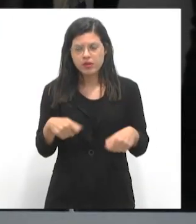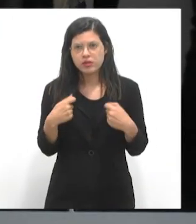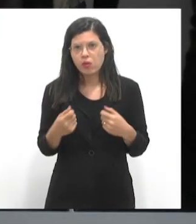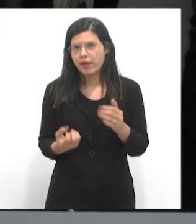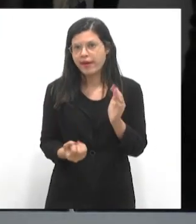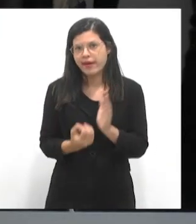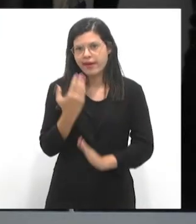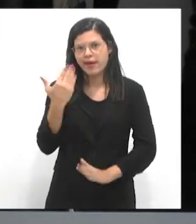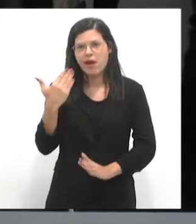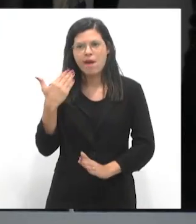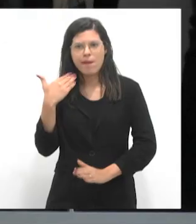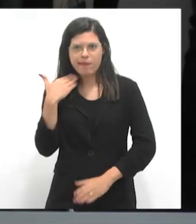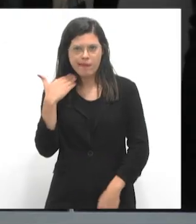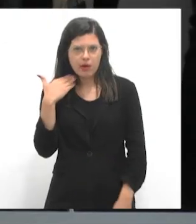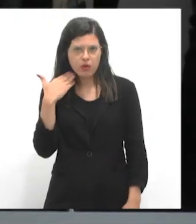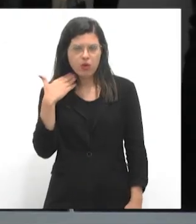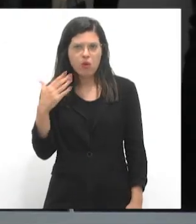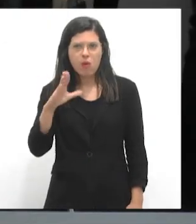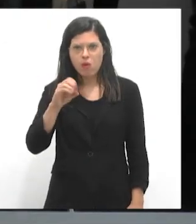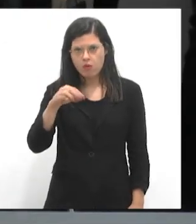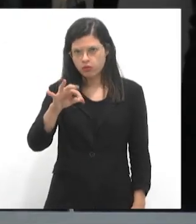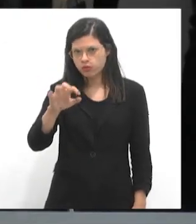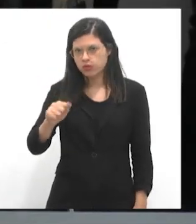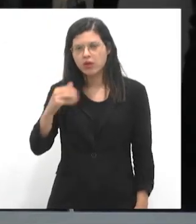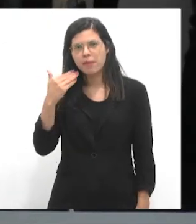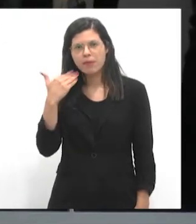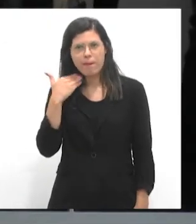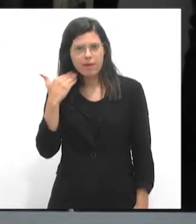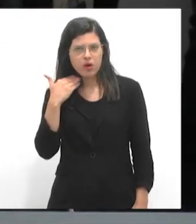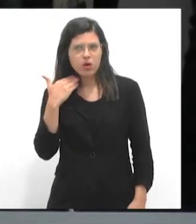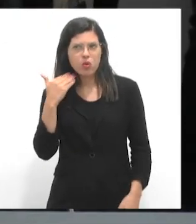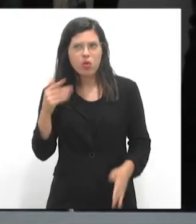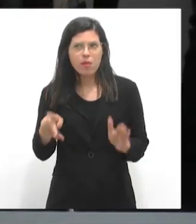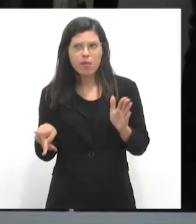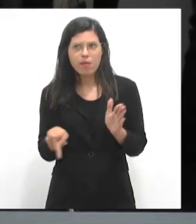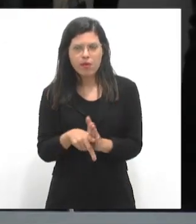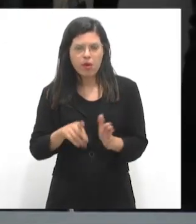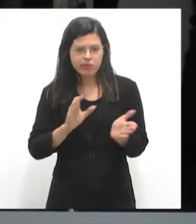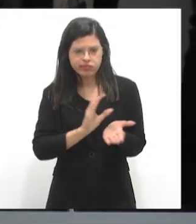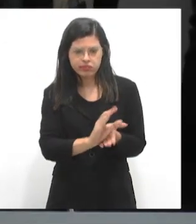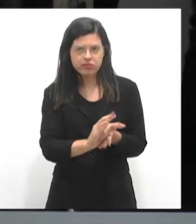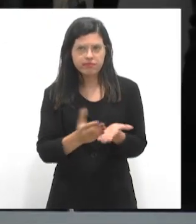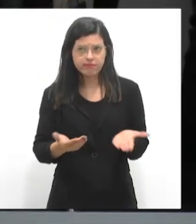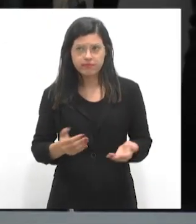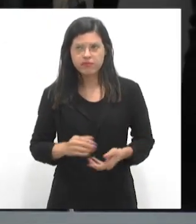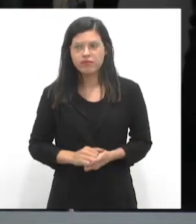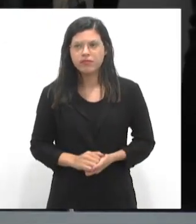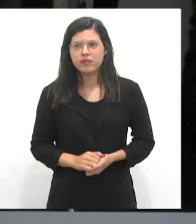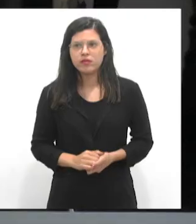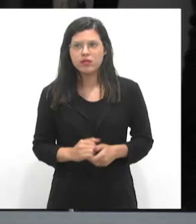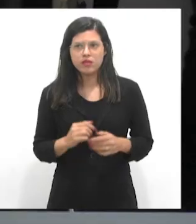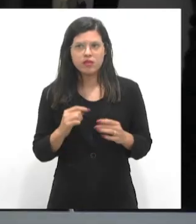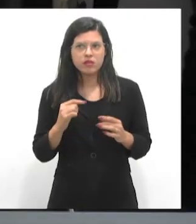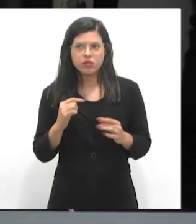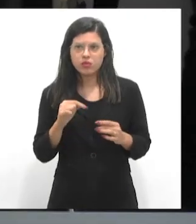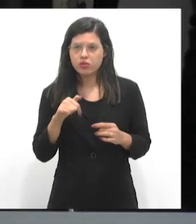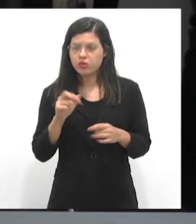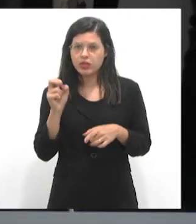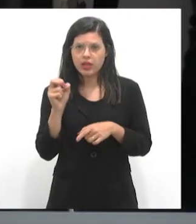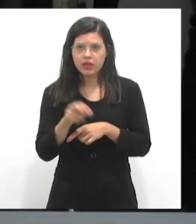específica para receber o ICMS verde para não ir da conta tesouro. Isso é invasão